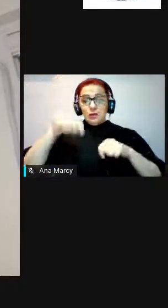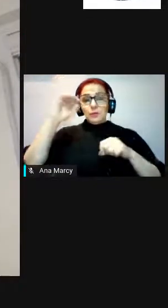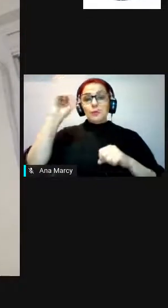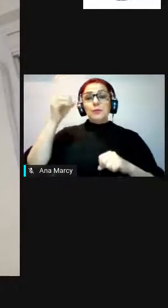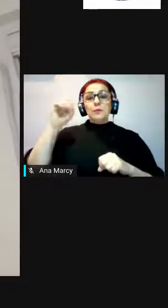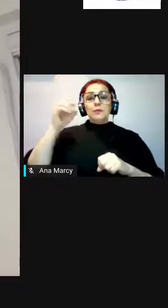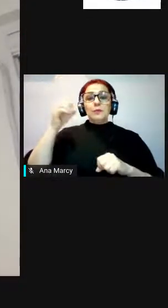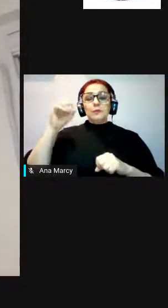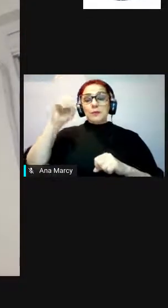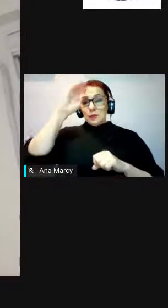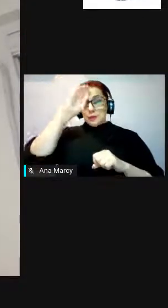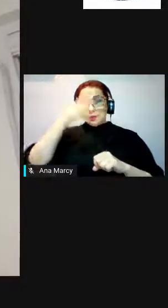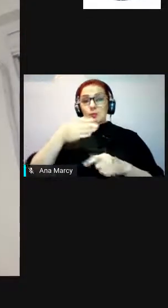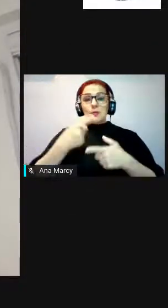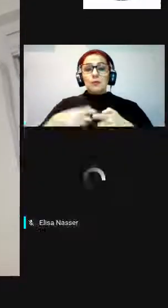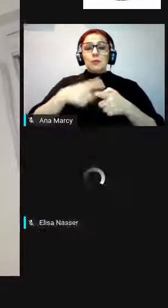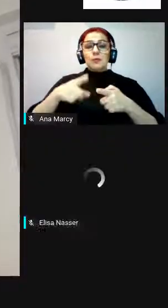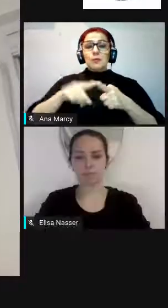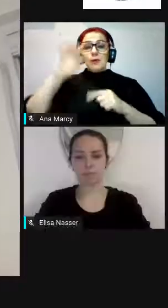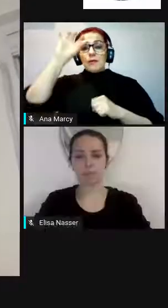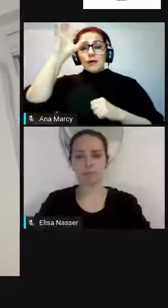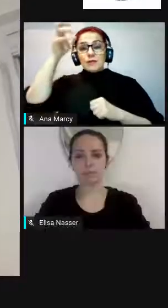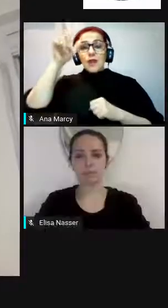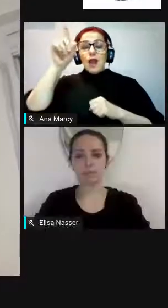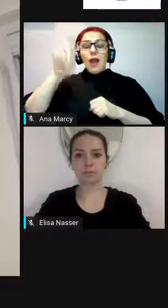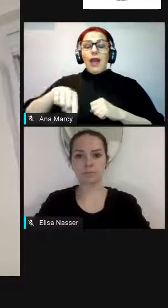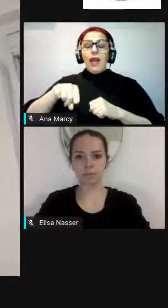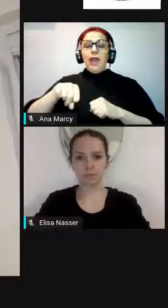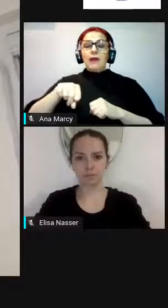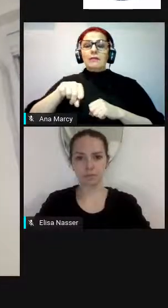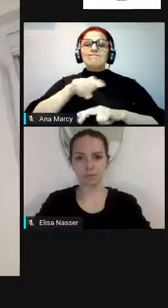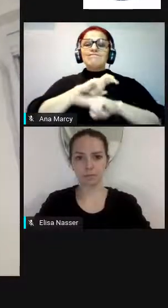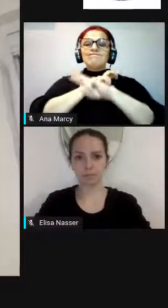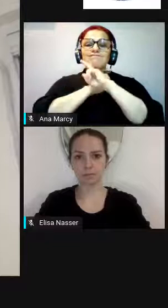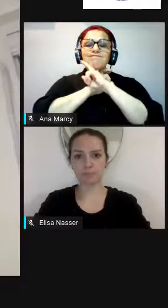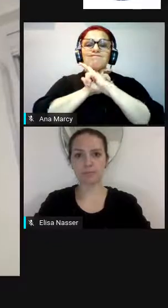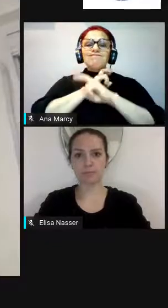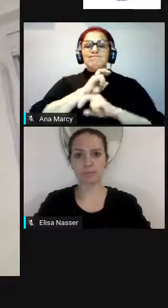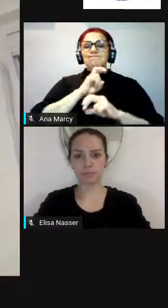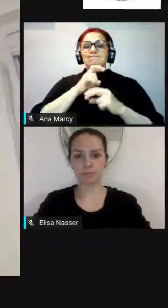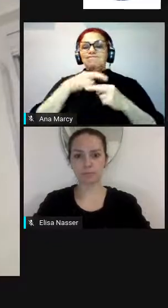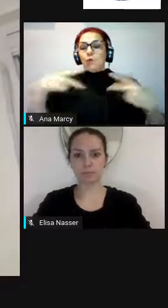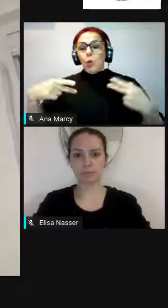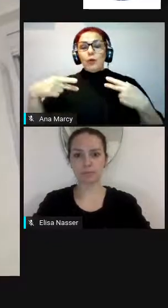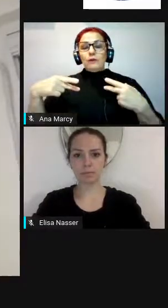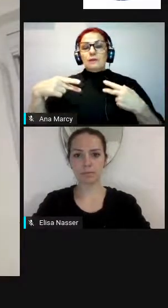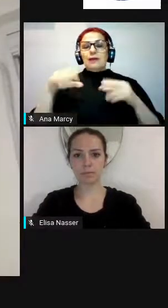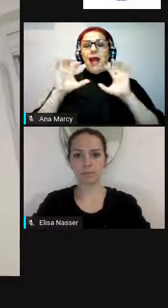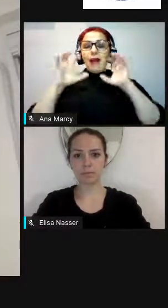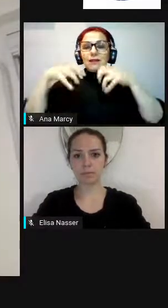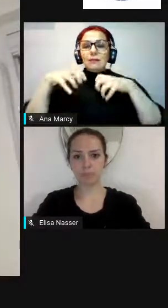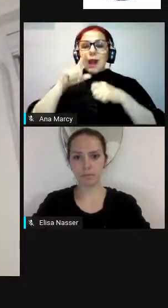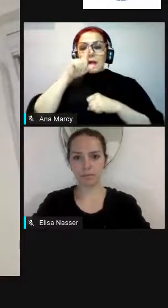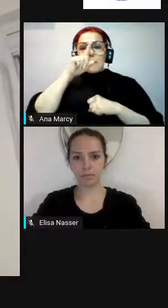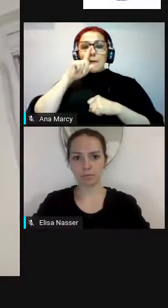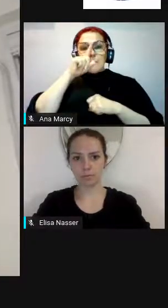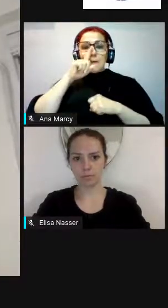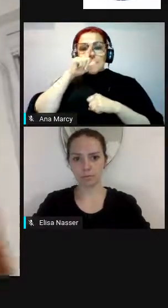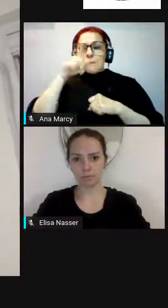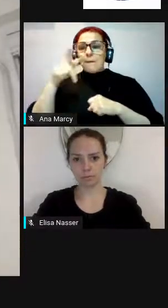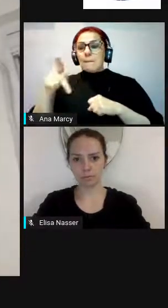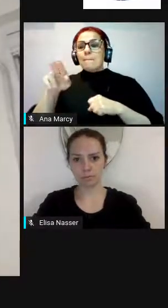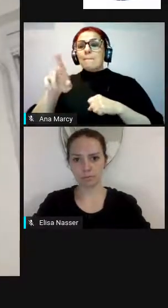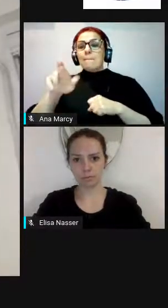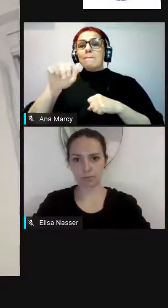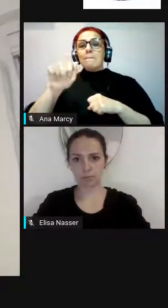e os principais problemas que eu resolvo são problemas com pragas eu nunca tive um mestrado em controle de pragas eu